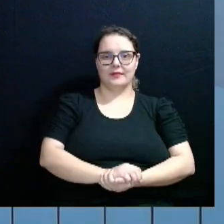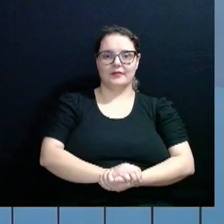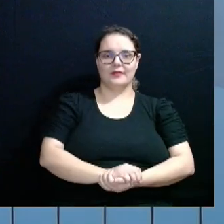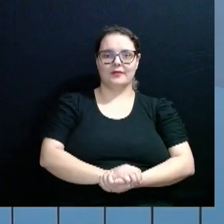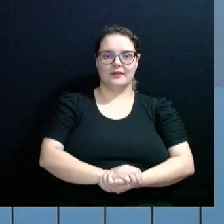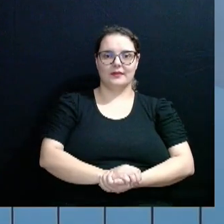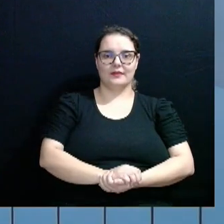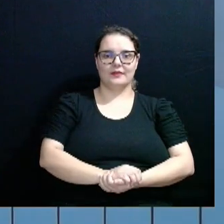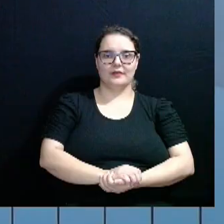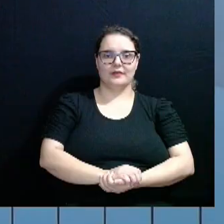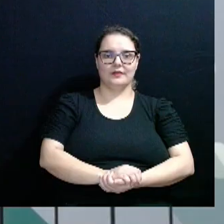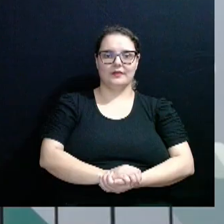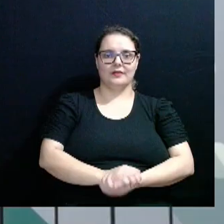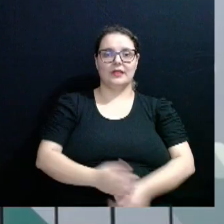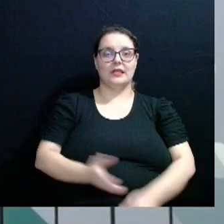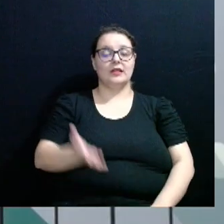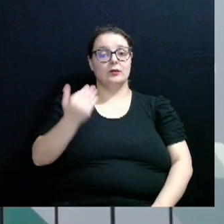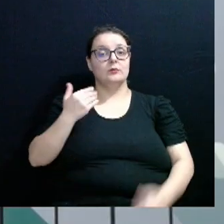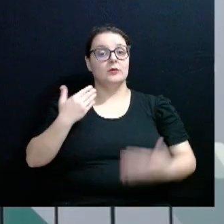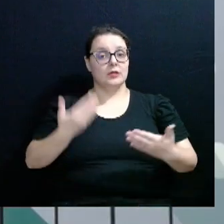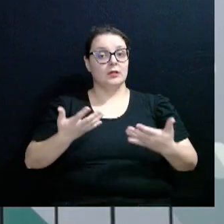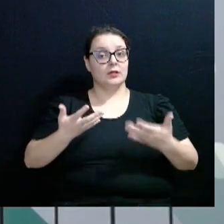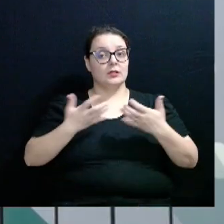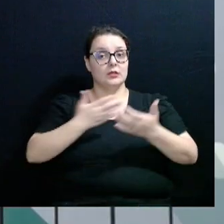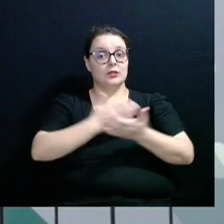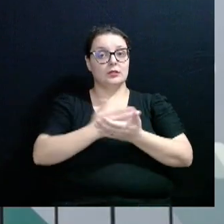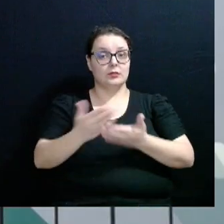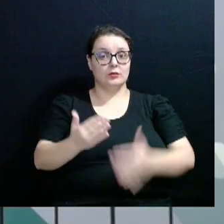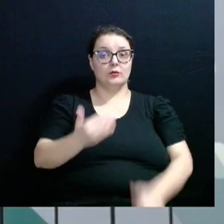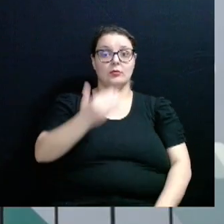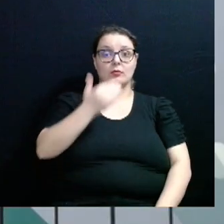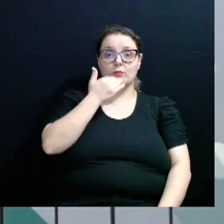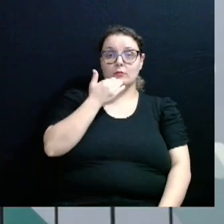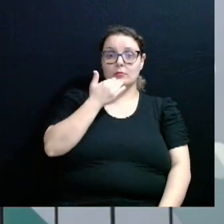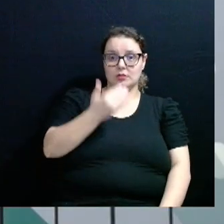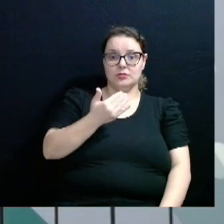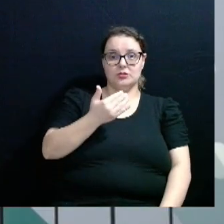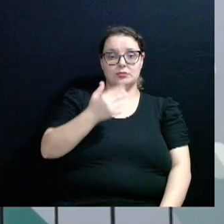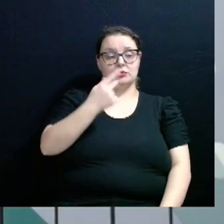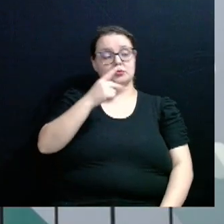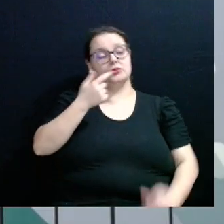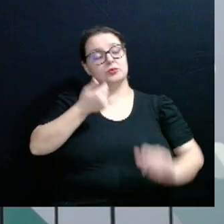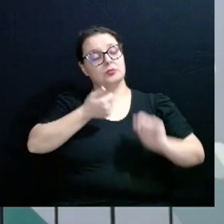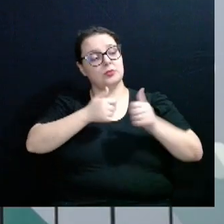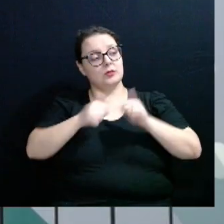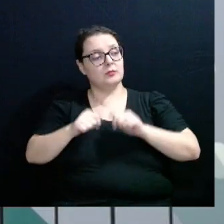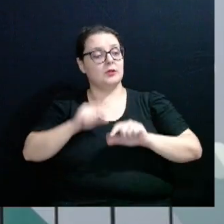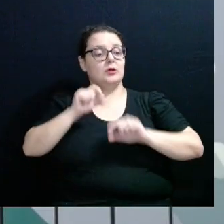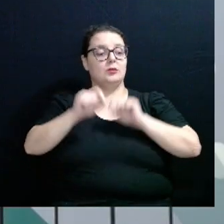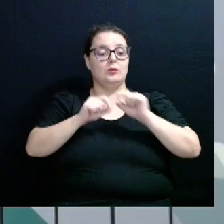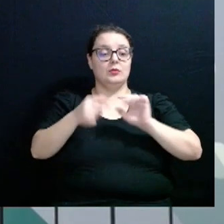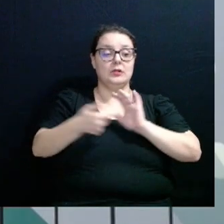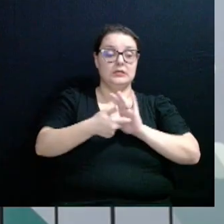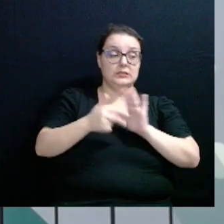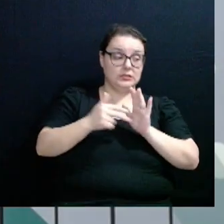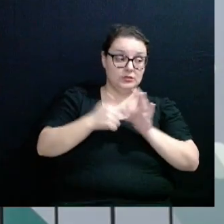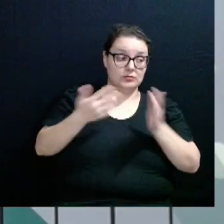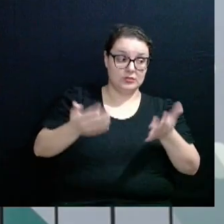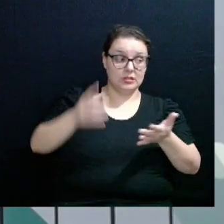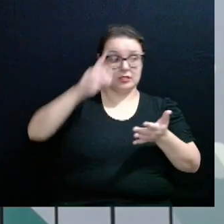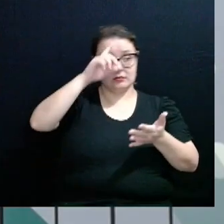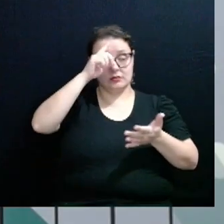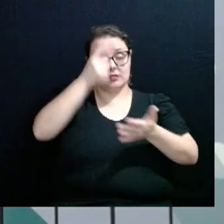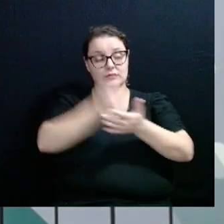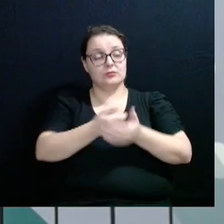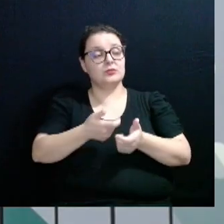Vamos lá, então. Eu gostaria de começar pedindo, doutor, a sua avaliação sobre o que representa essa decisão de ampliar o